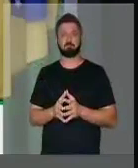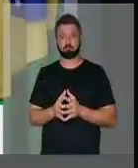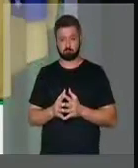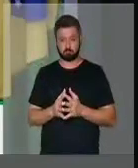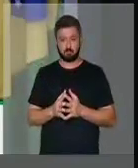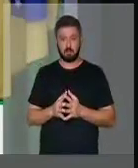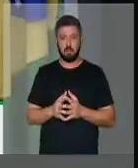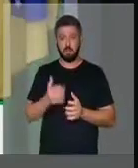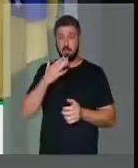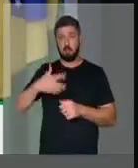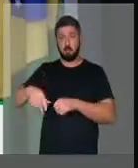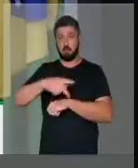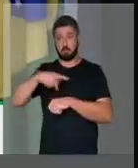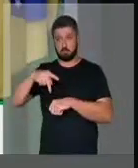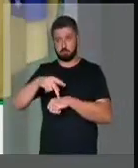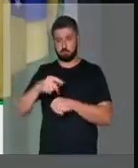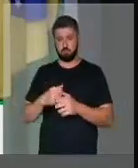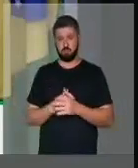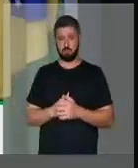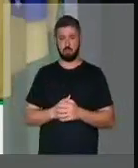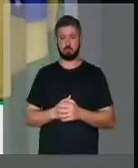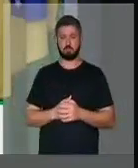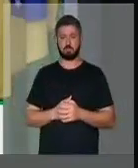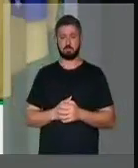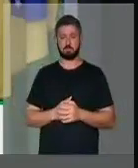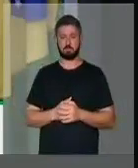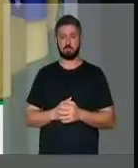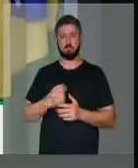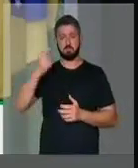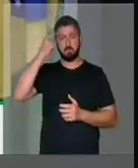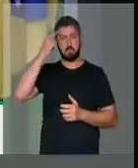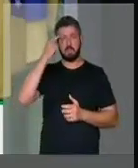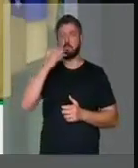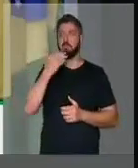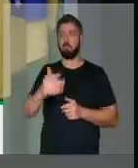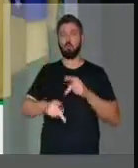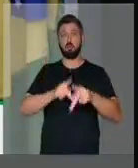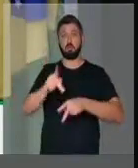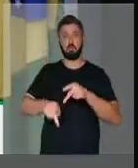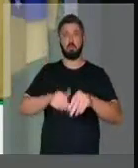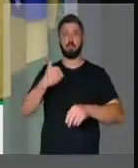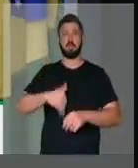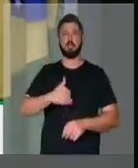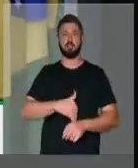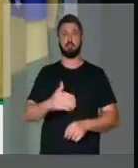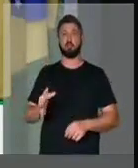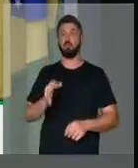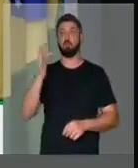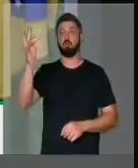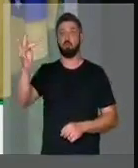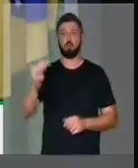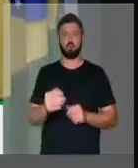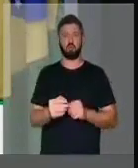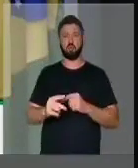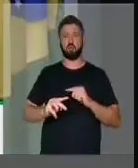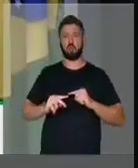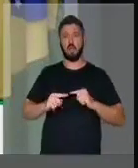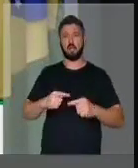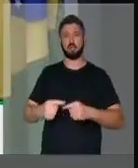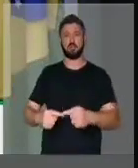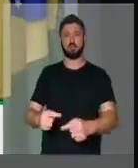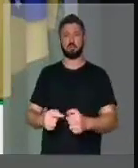de Estado, de estadista, que pensa na Argentina, no seu futuro, nas suas futuras